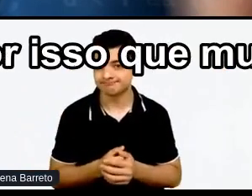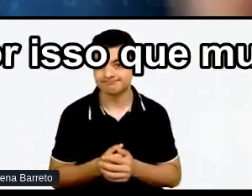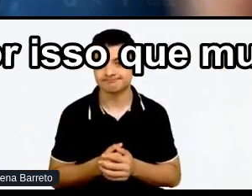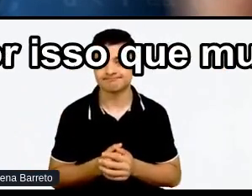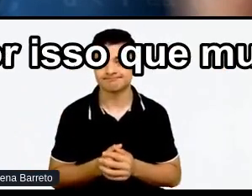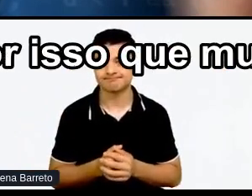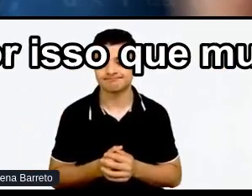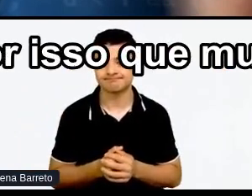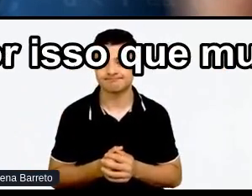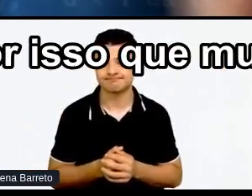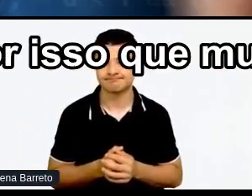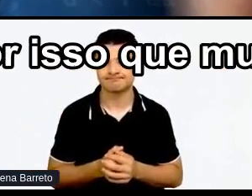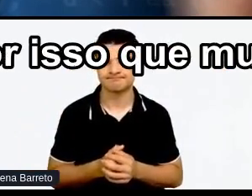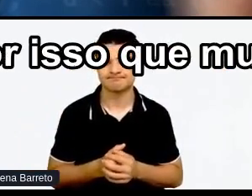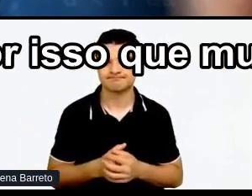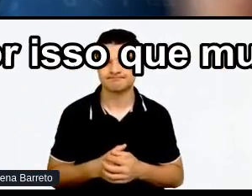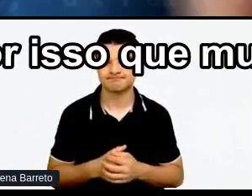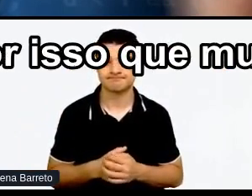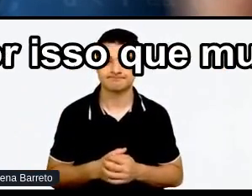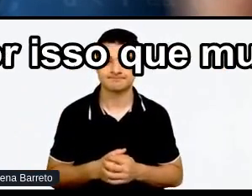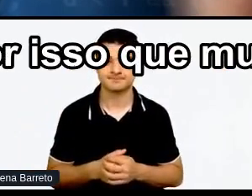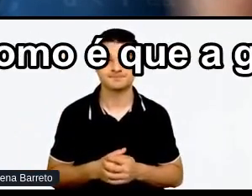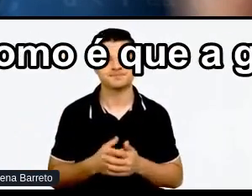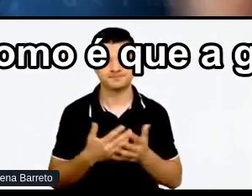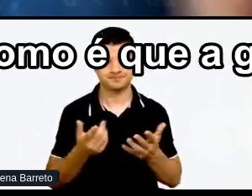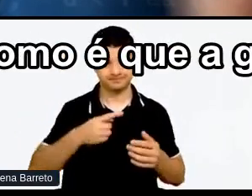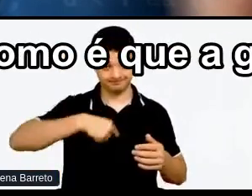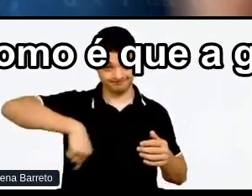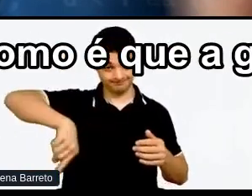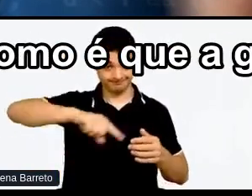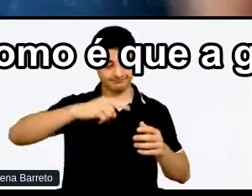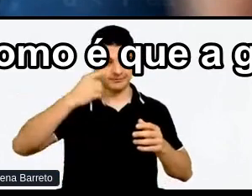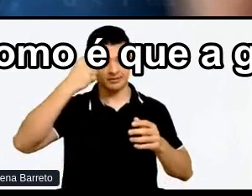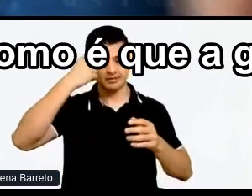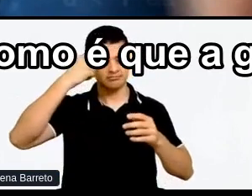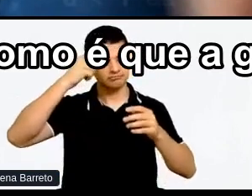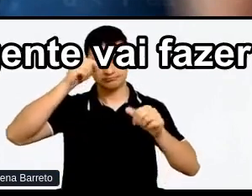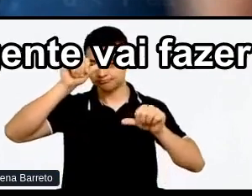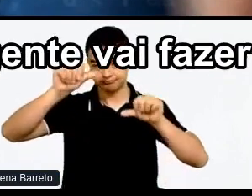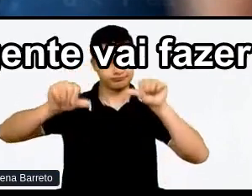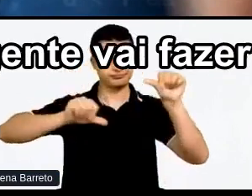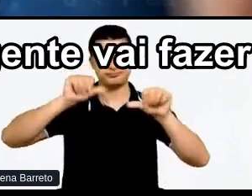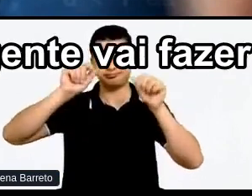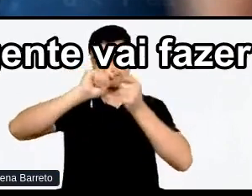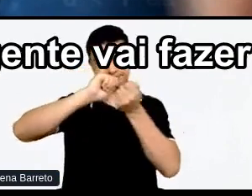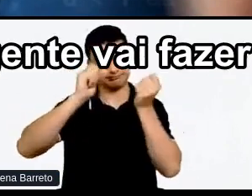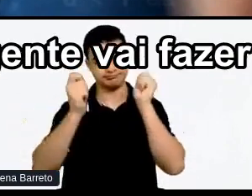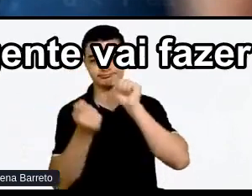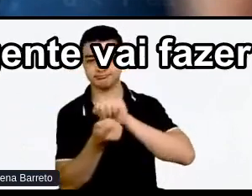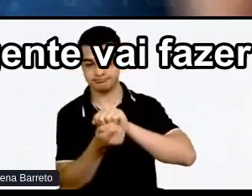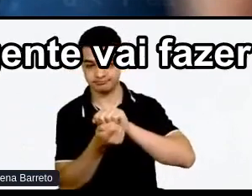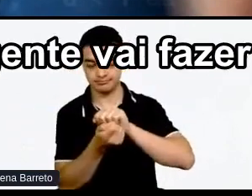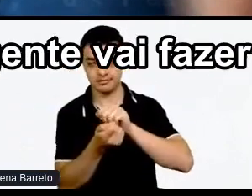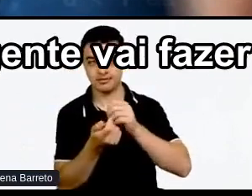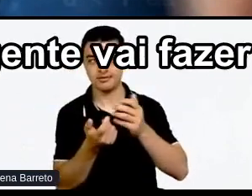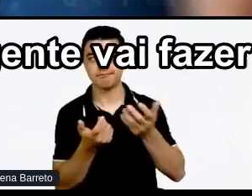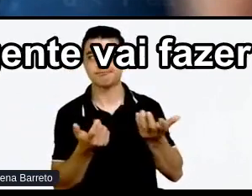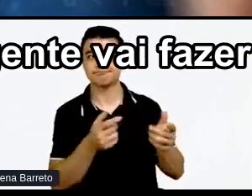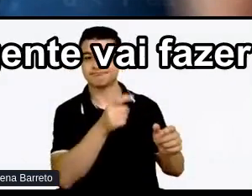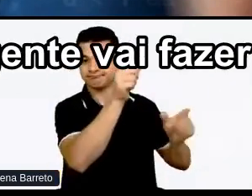E por isso que mudamos essa visão. Como é que a gente vai treinar? E como é que a gente vai fazer uma